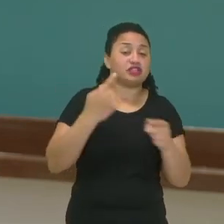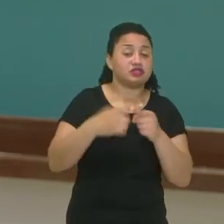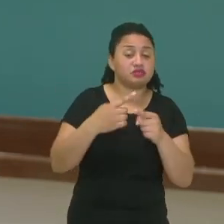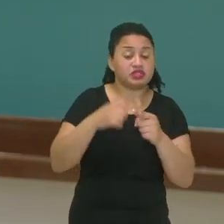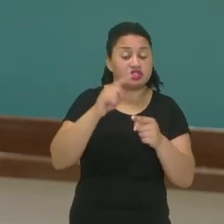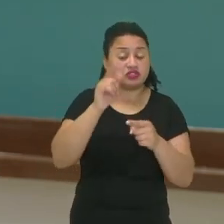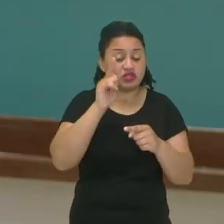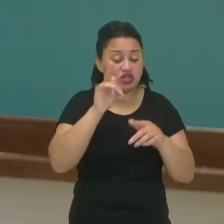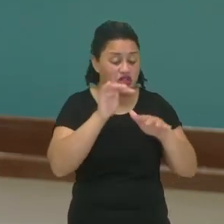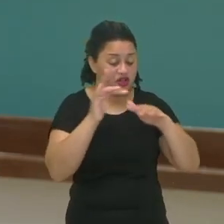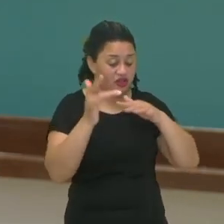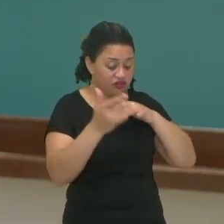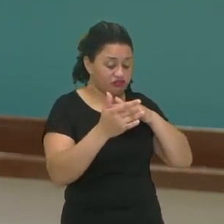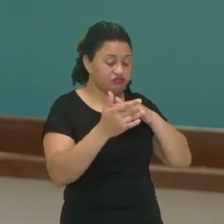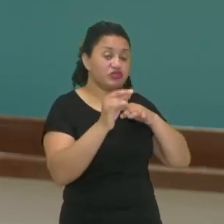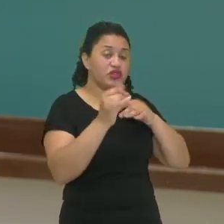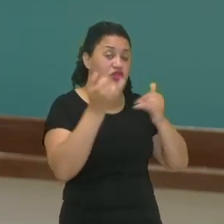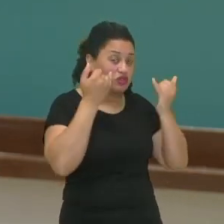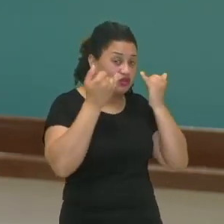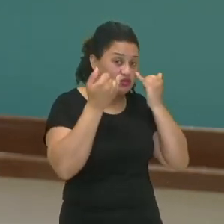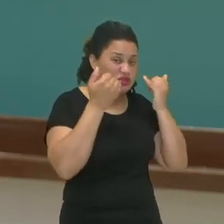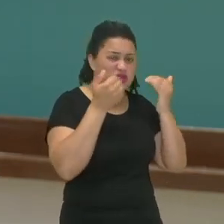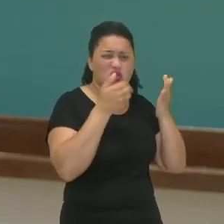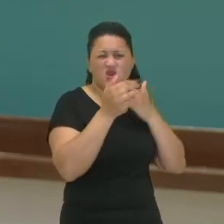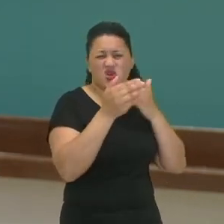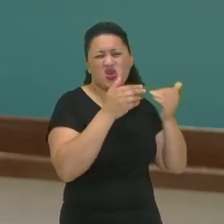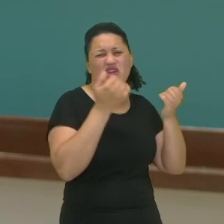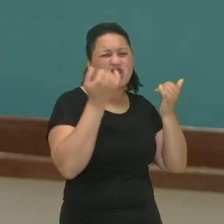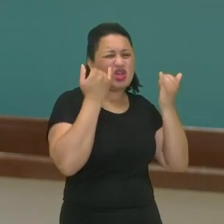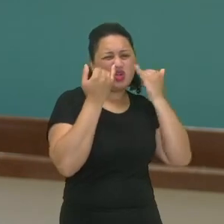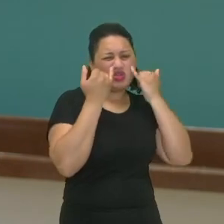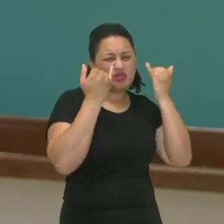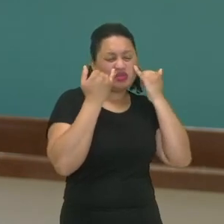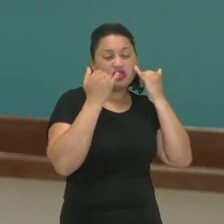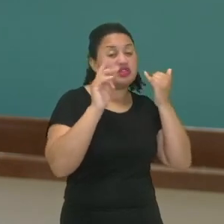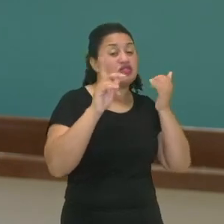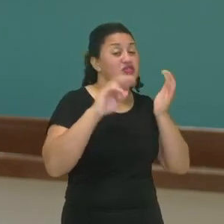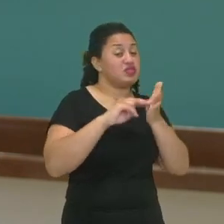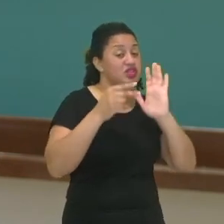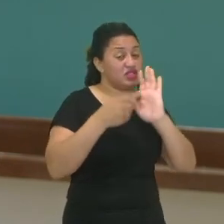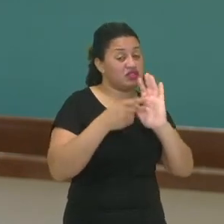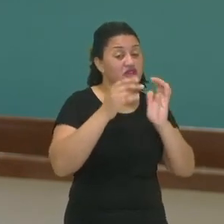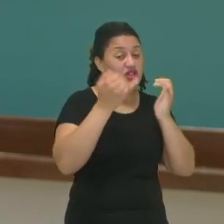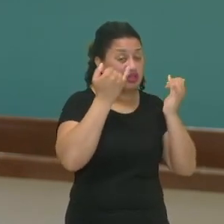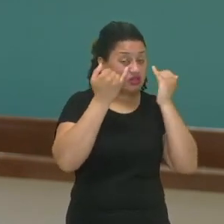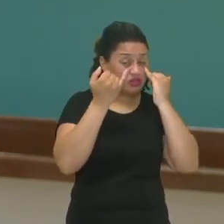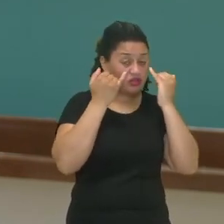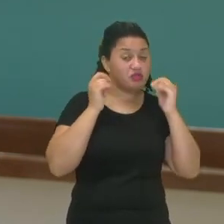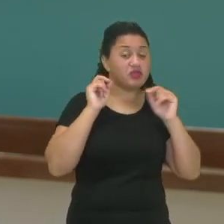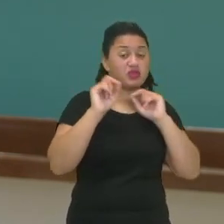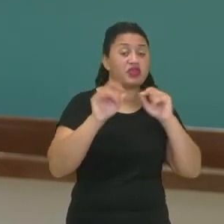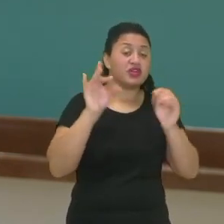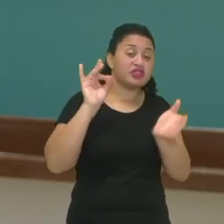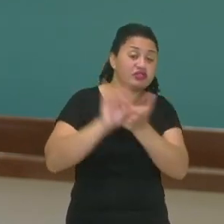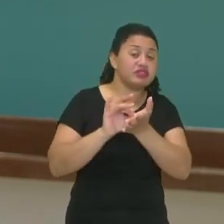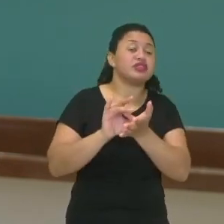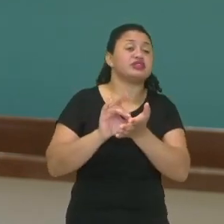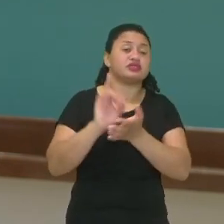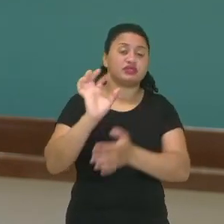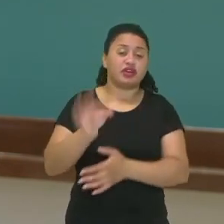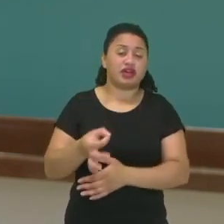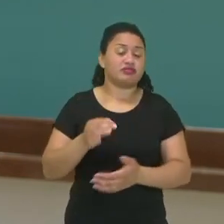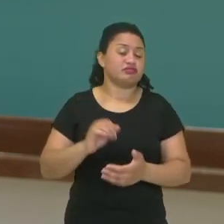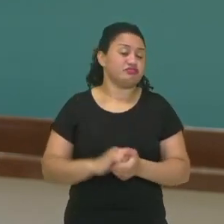rede social uma informação qualquer, não significa que essa informação seja real. Pode